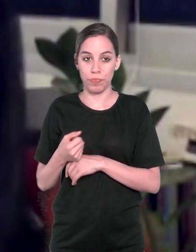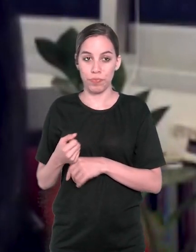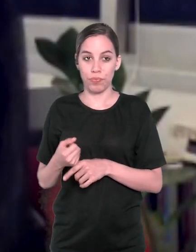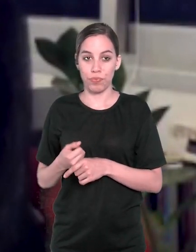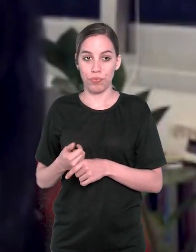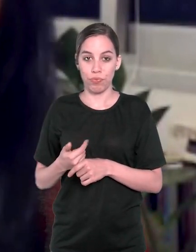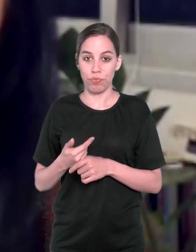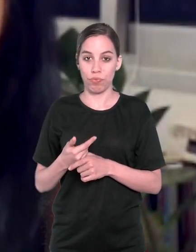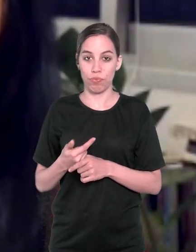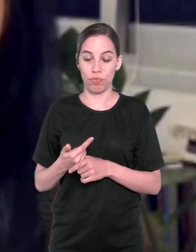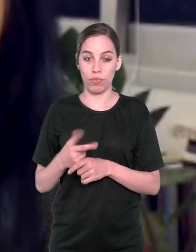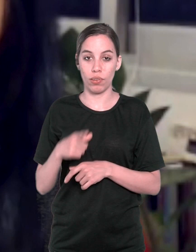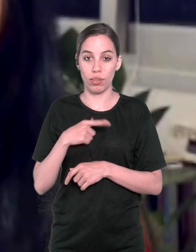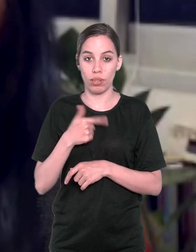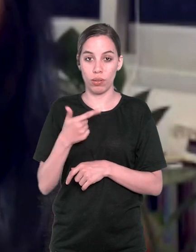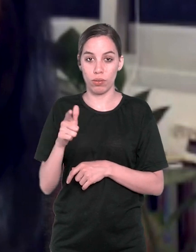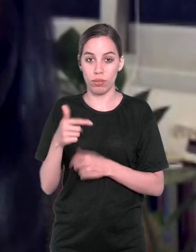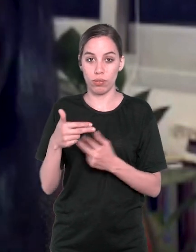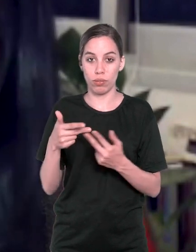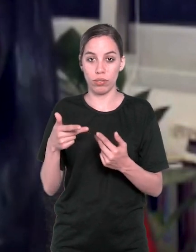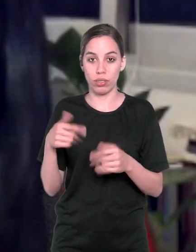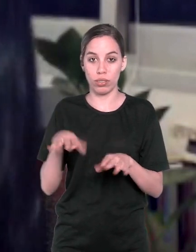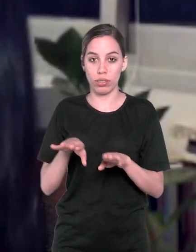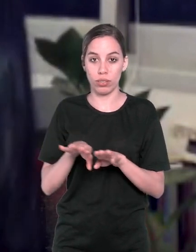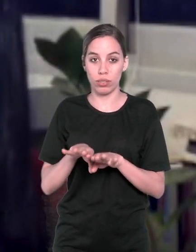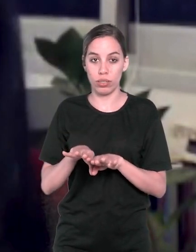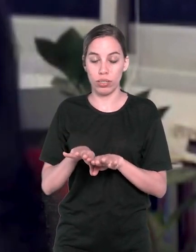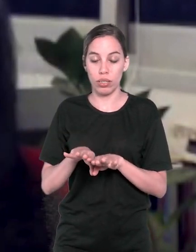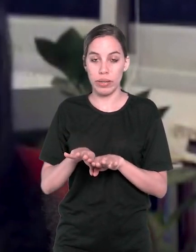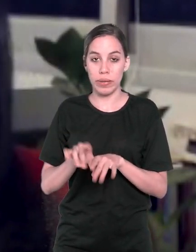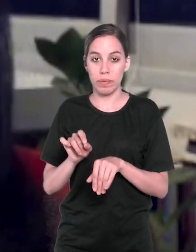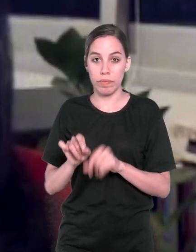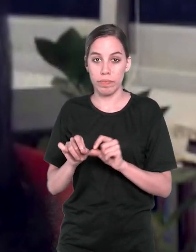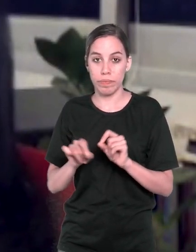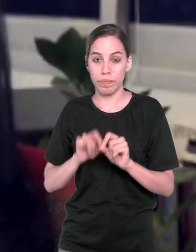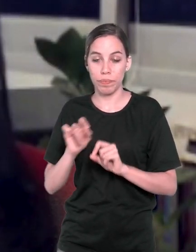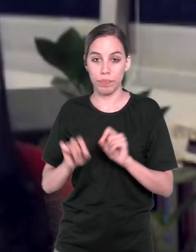Por outro lado, tem o lado Drummond,